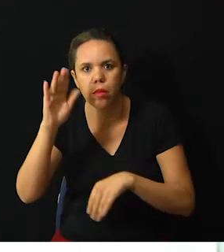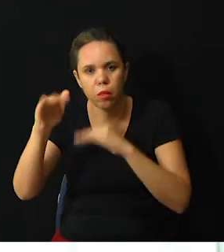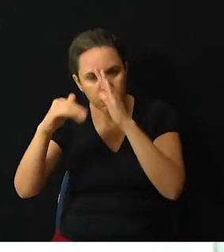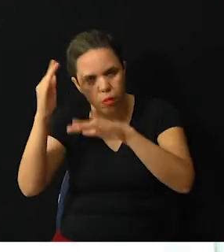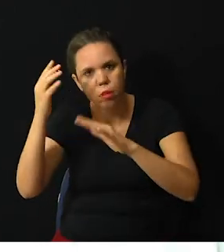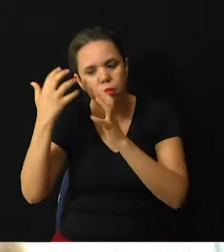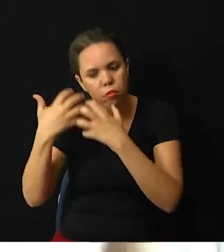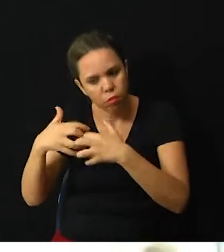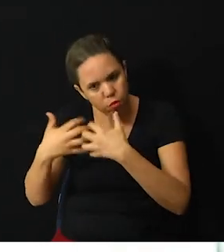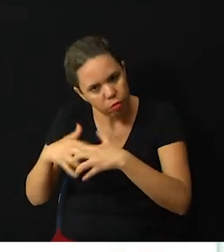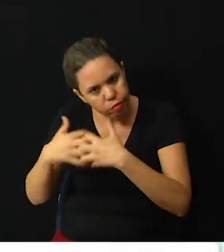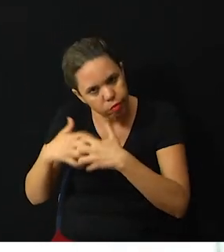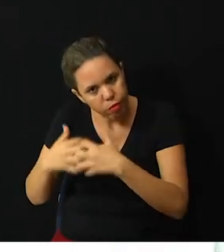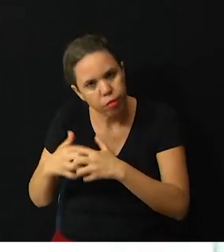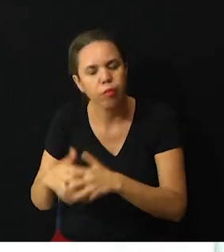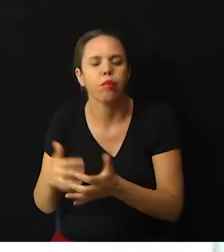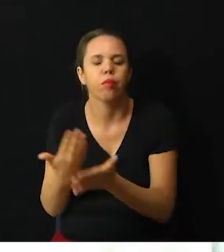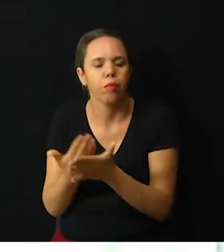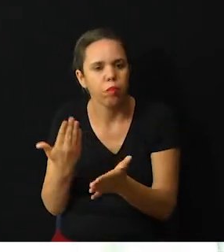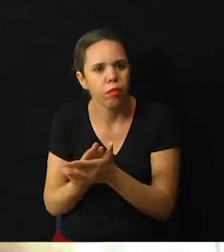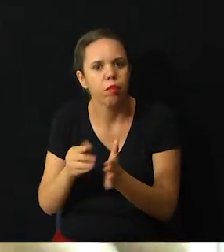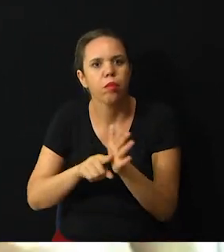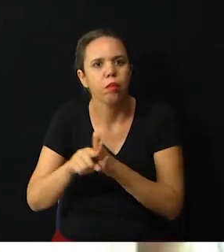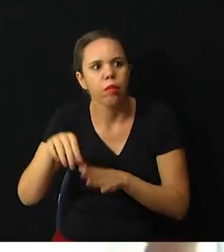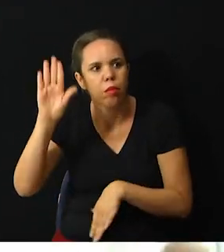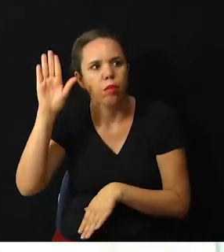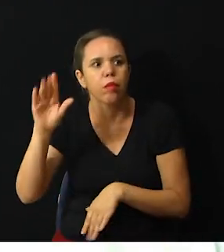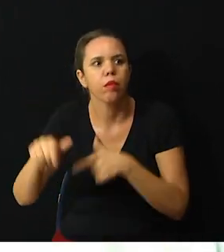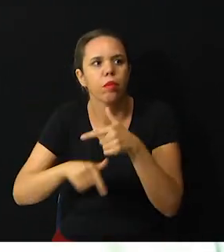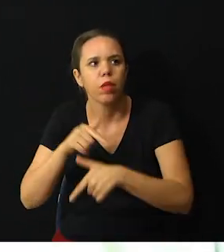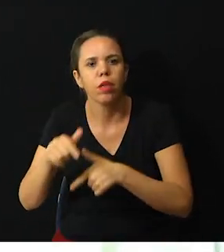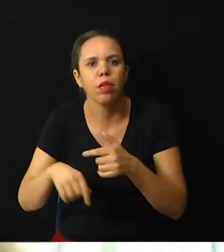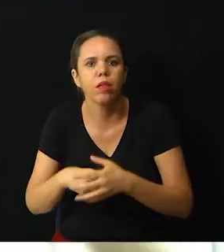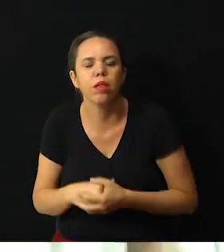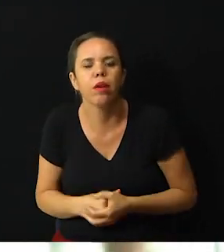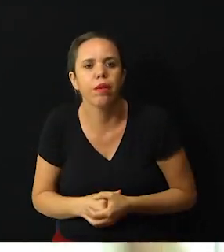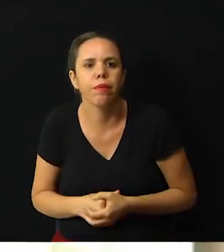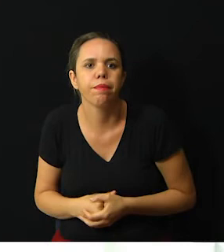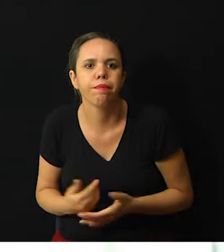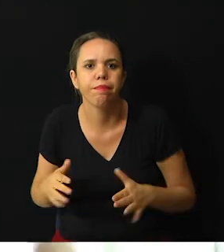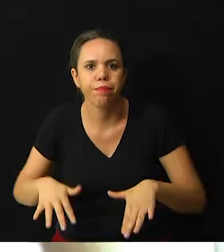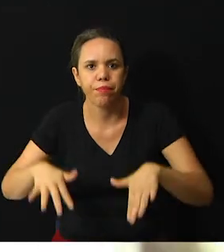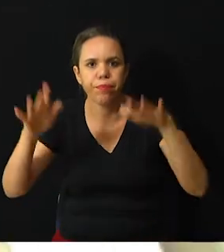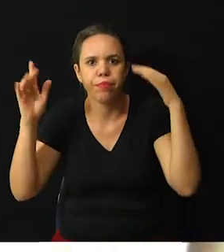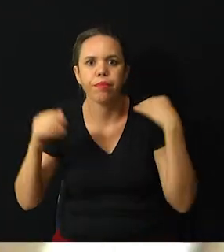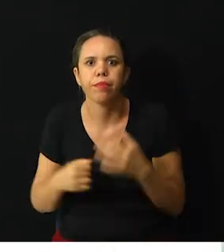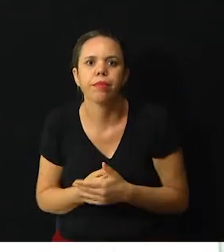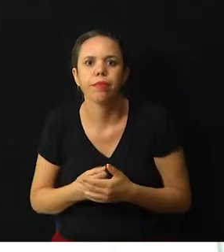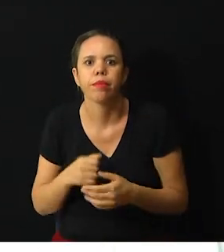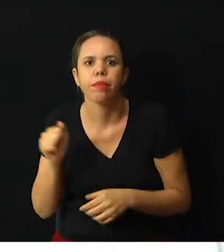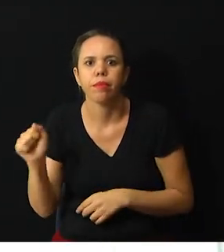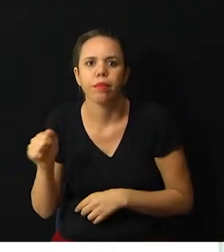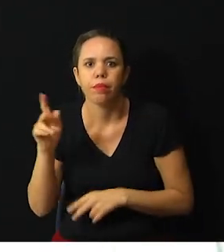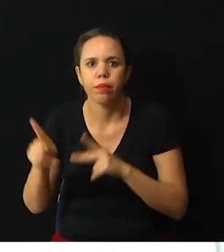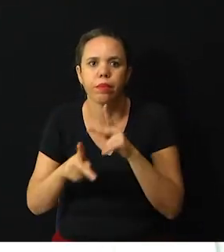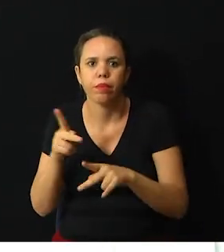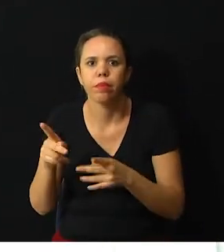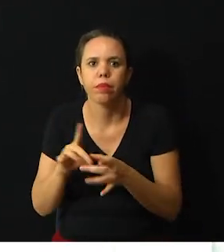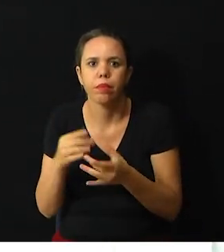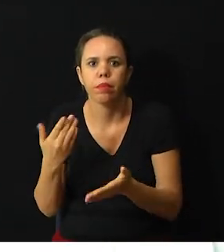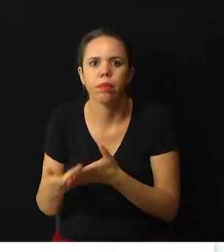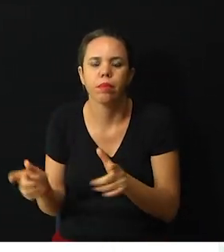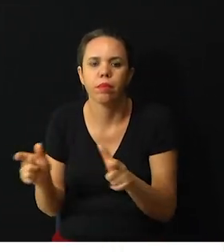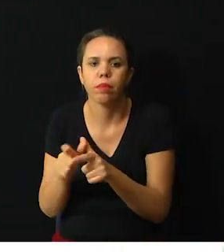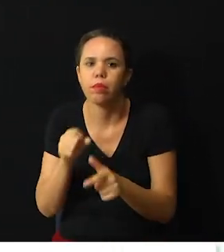mais desenvolvida, em que eu tenho mais acesso à escola, porque a pessoa não tem que trabalhar desde muito cedo, etc., eu já tenho uma sociedade que vai